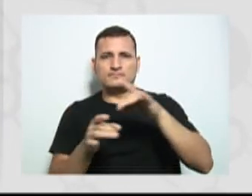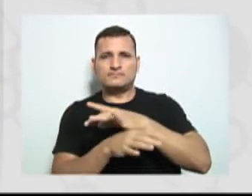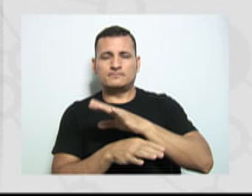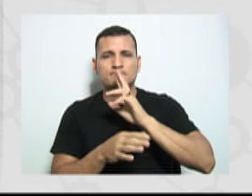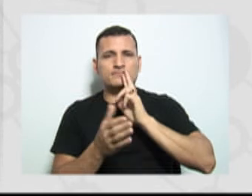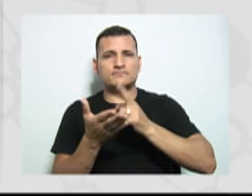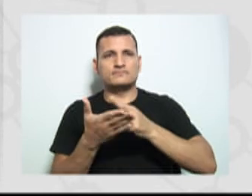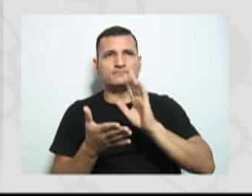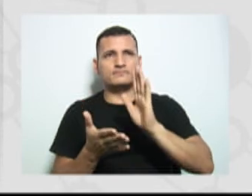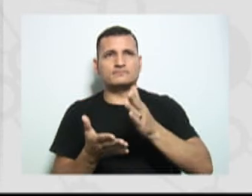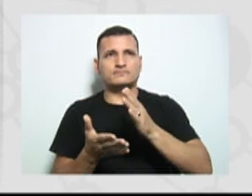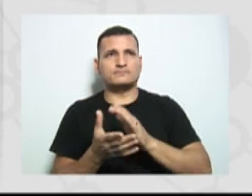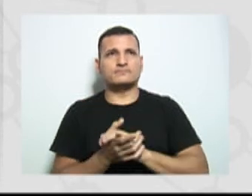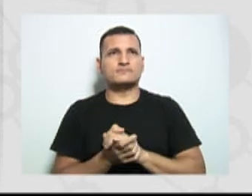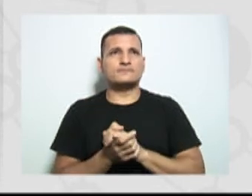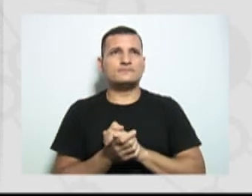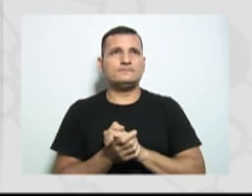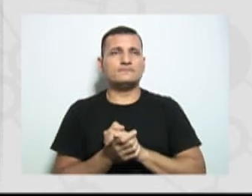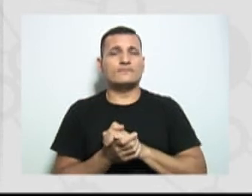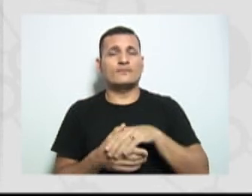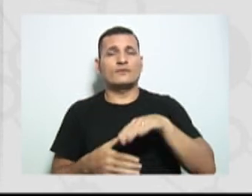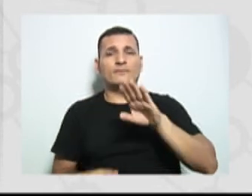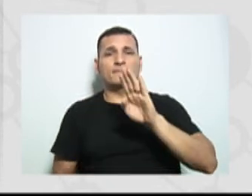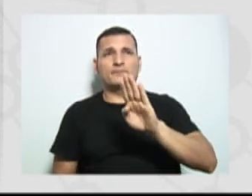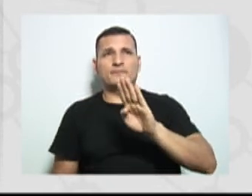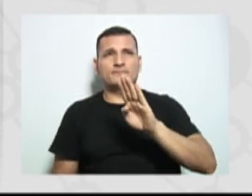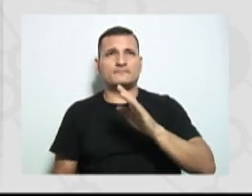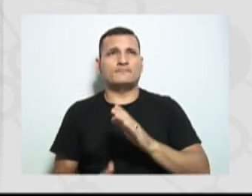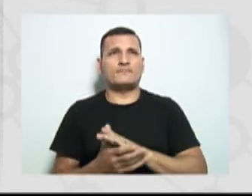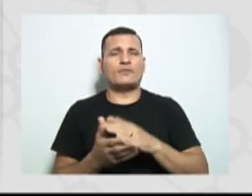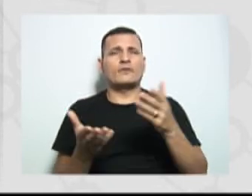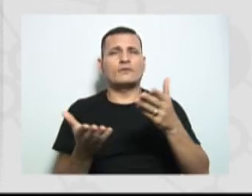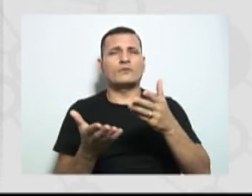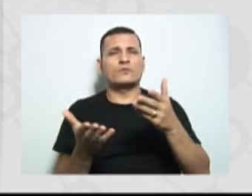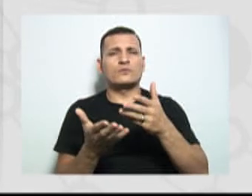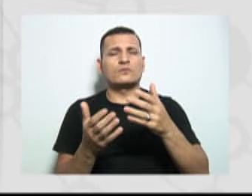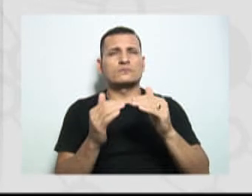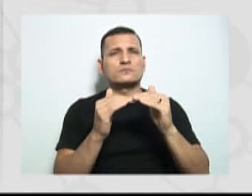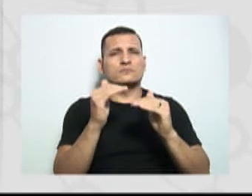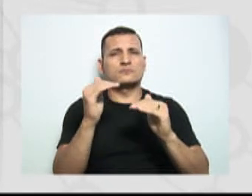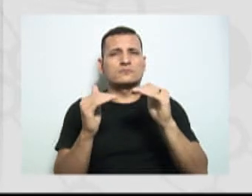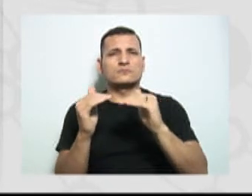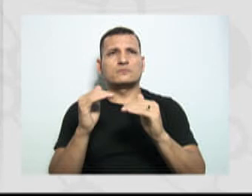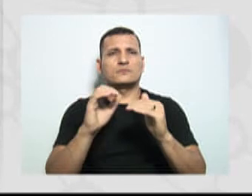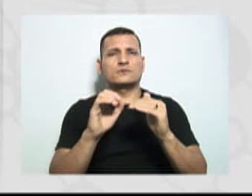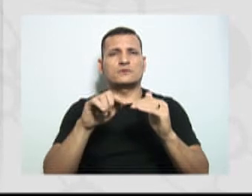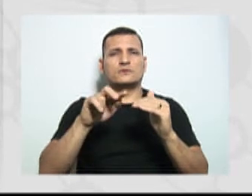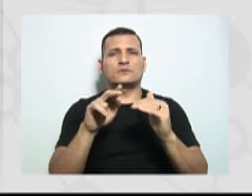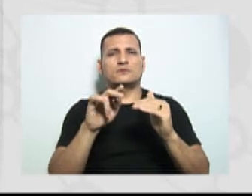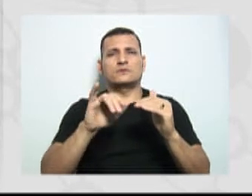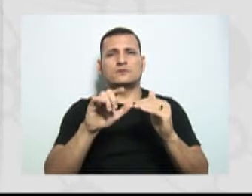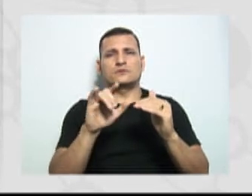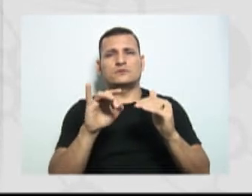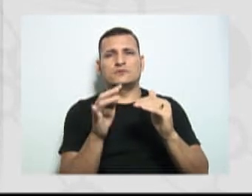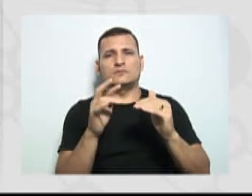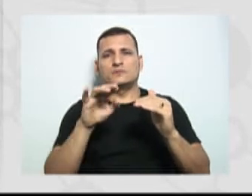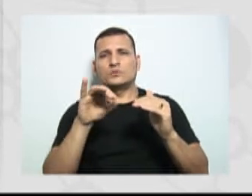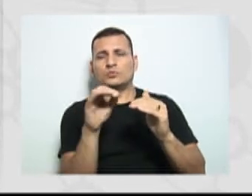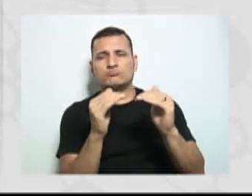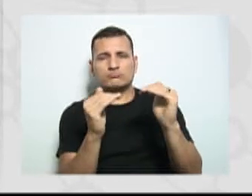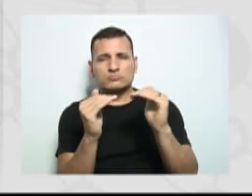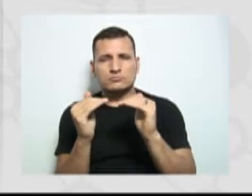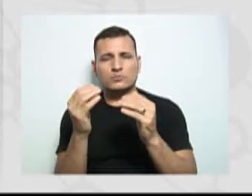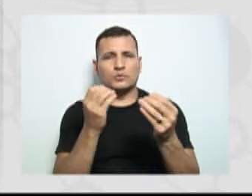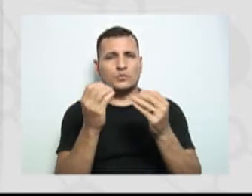certo? Aí ele fala o quê? Questão dos bases acima, calcule o ponto de equilíbrio, né? Então, tá aqui. Como é que é feito